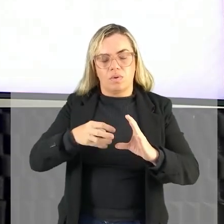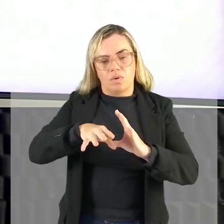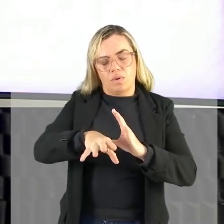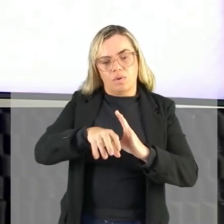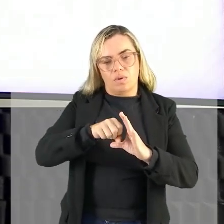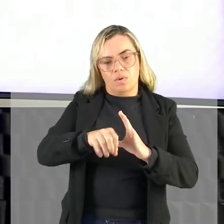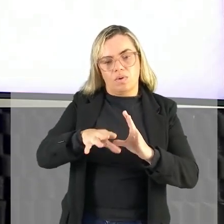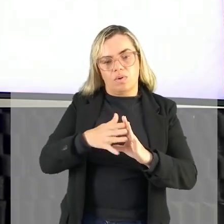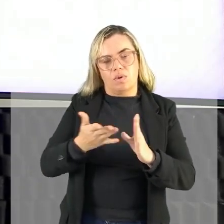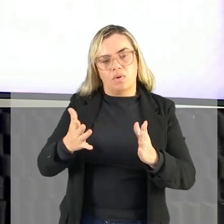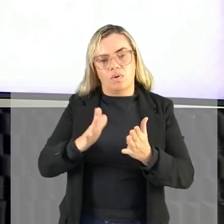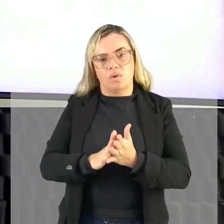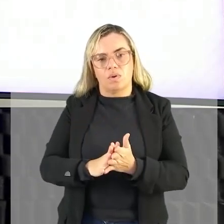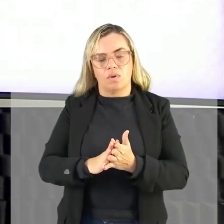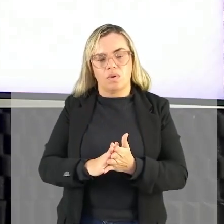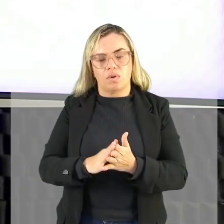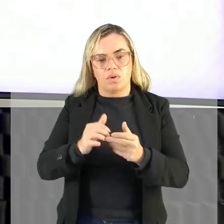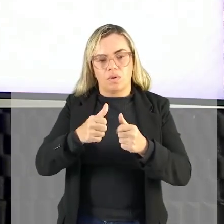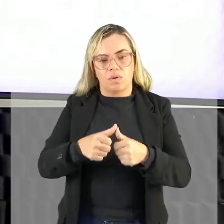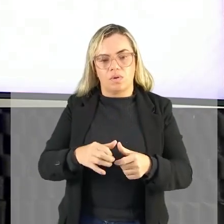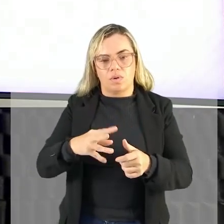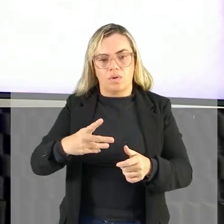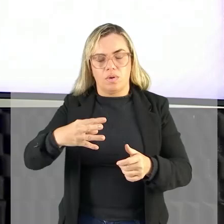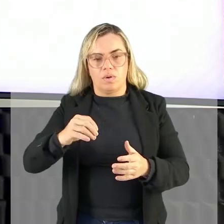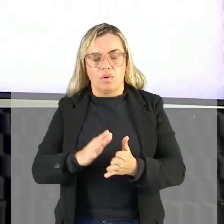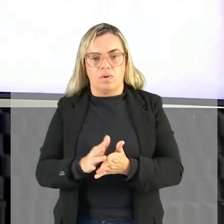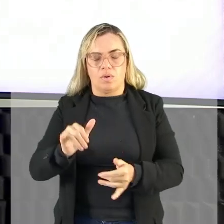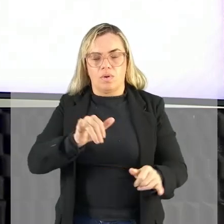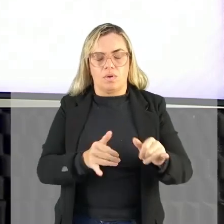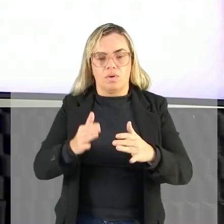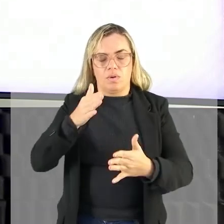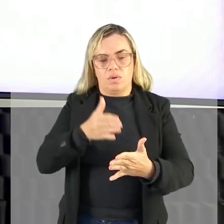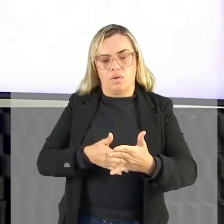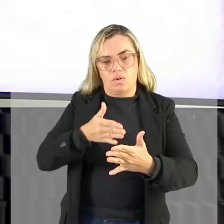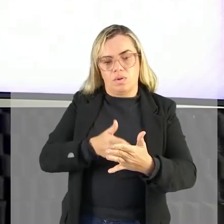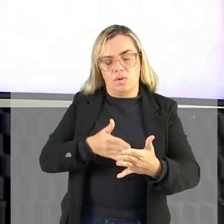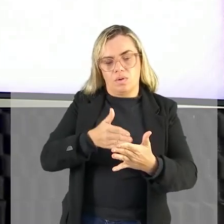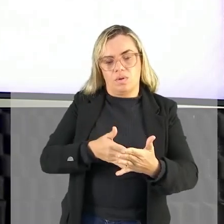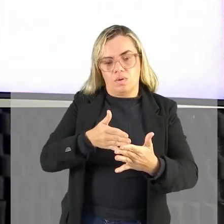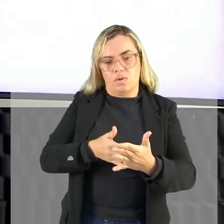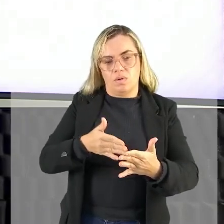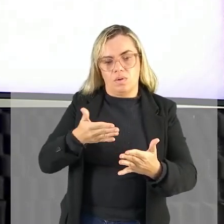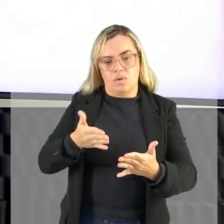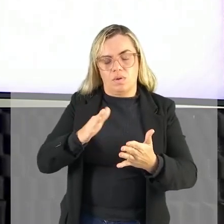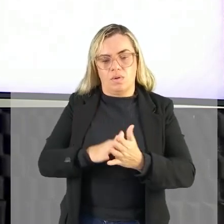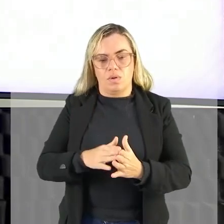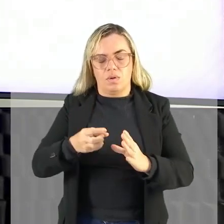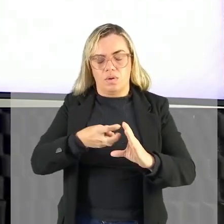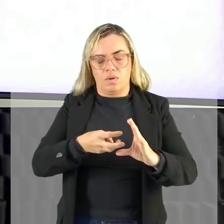do cianeto, um bloqueio químico que o cianeto faz, a cadeia